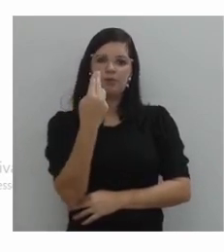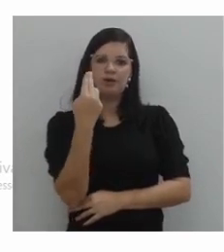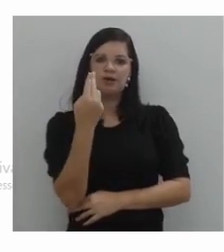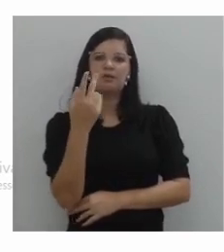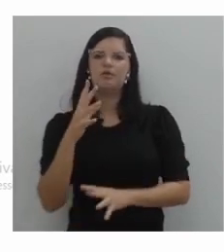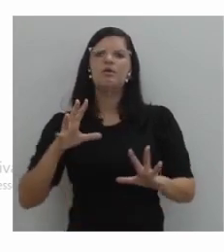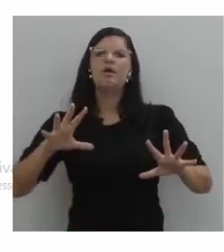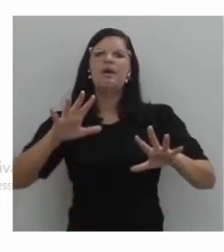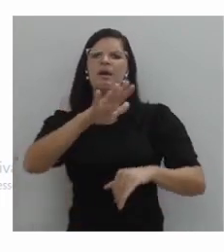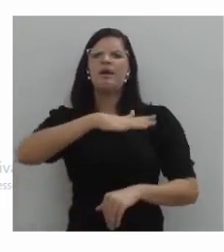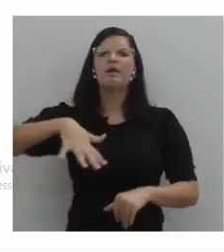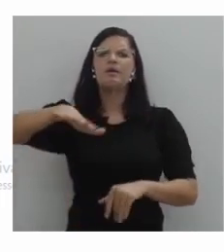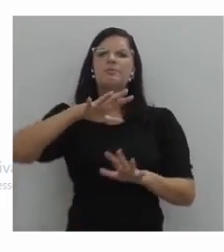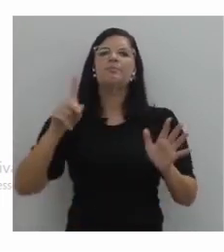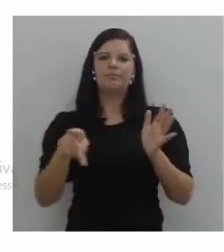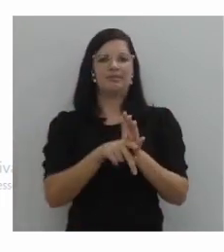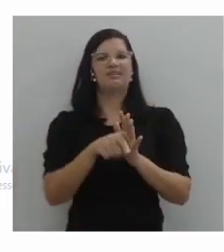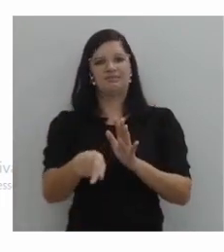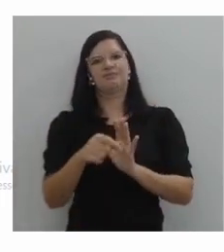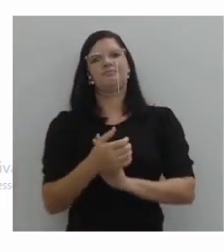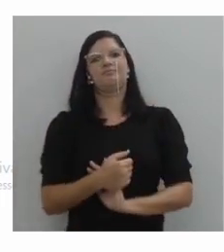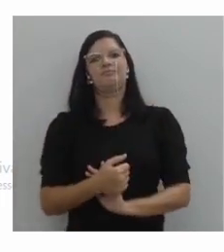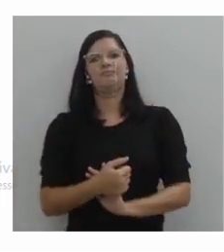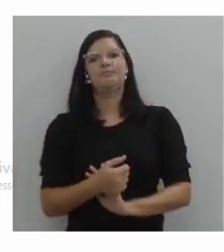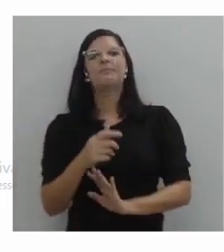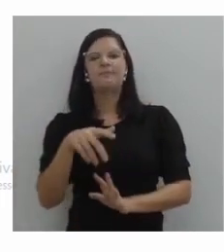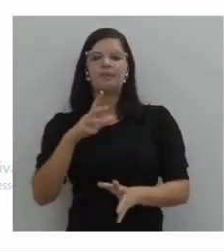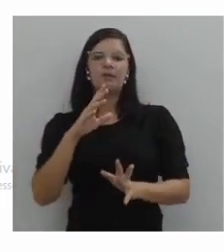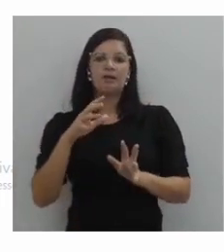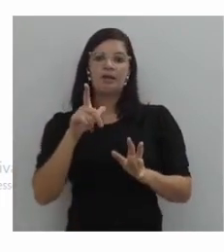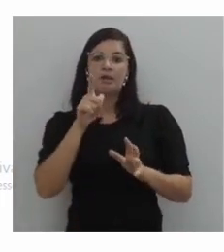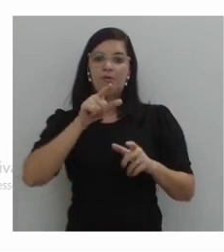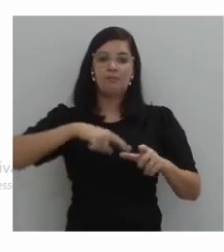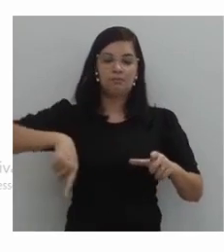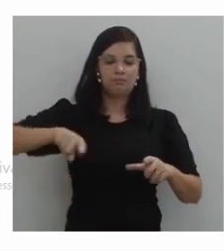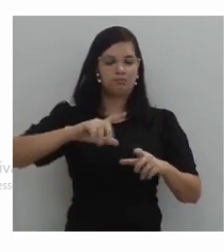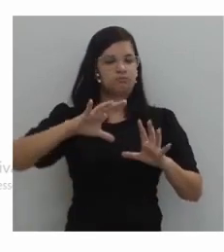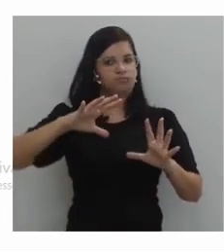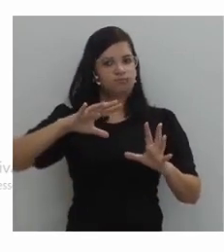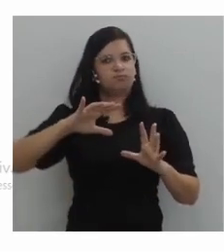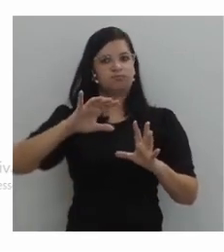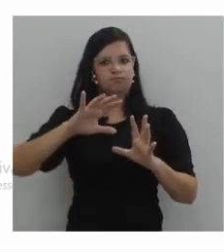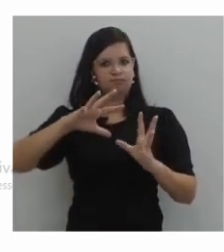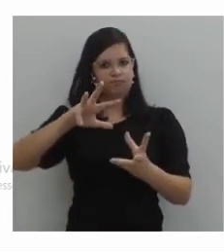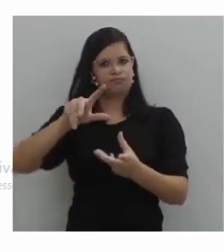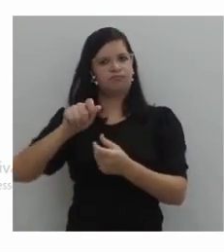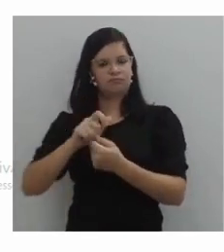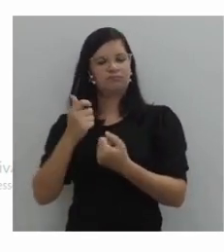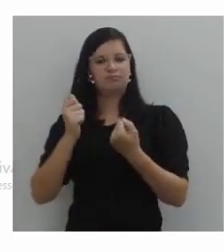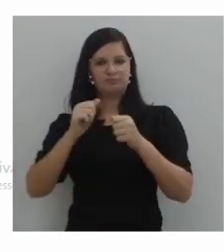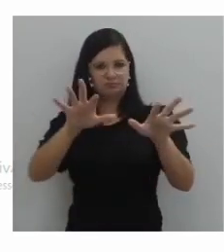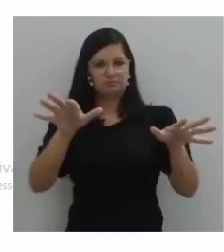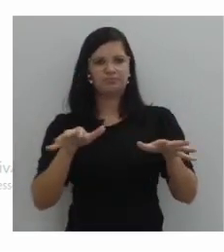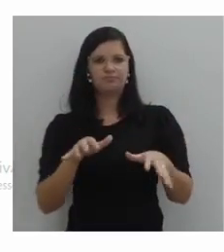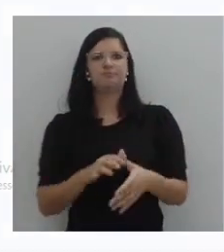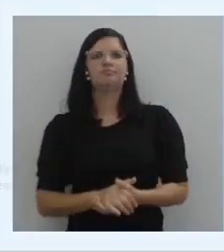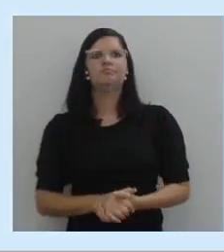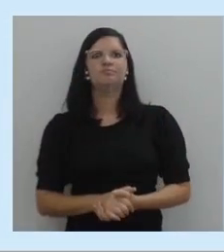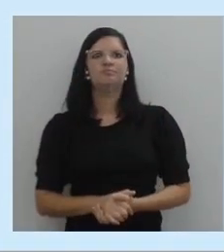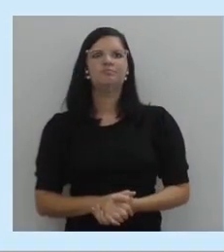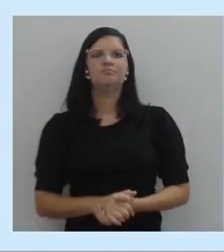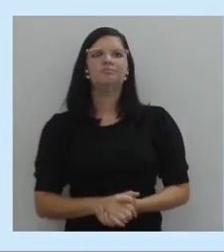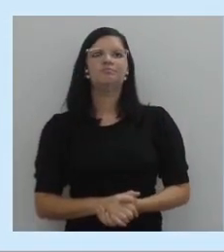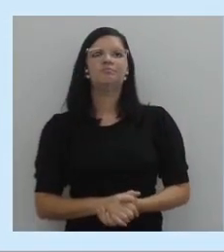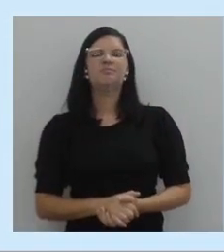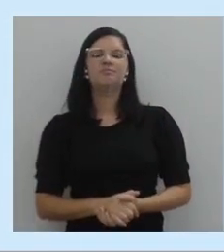Uruguai, compreende essa bacia do Rio do Prata. Então, é uma bacia internacional que abastece aí o aquífero Guarani. Olha para mim, oitavo